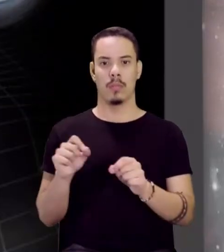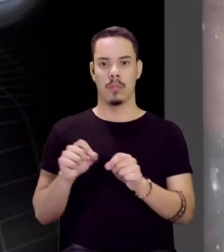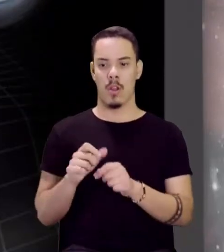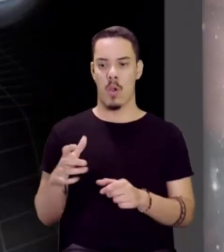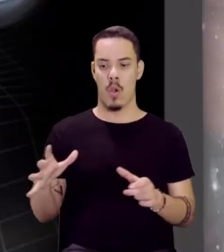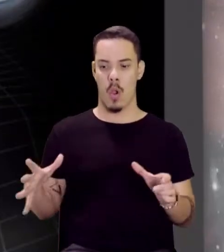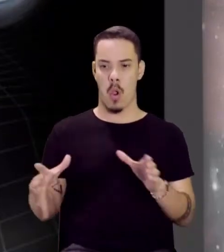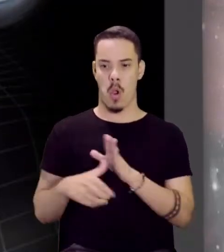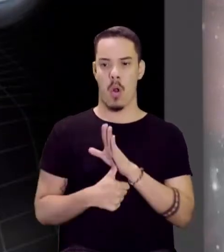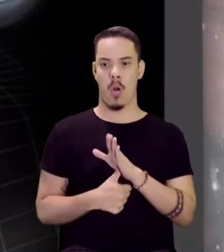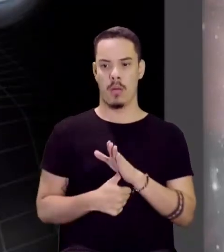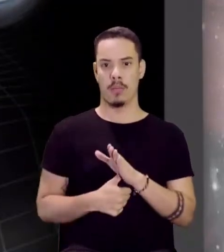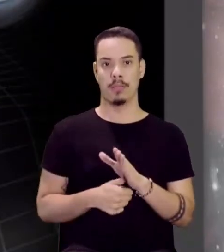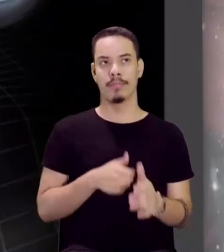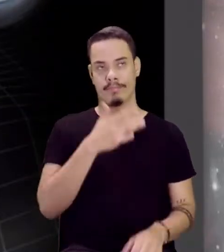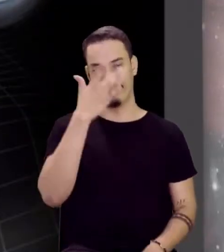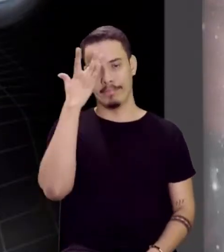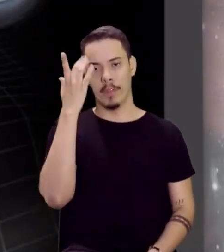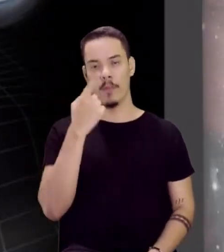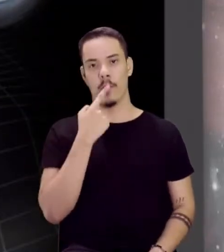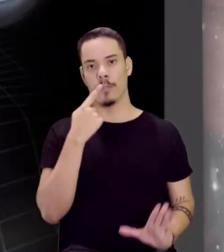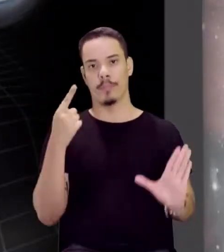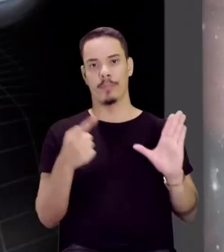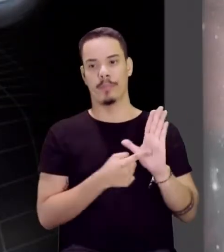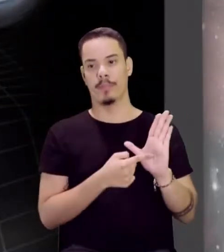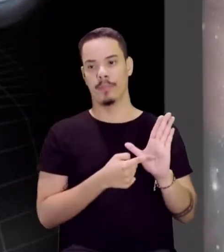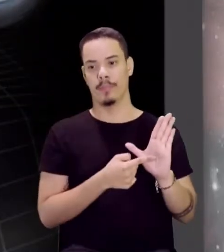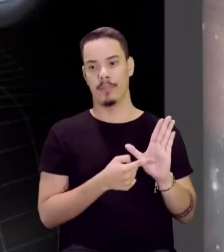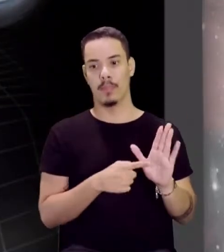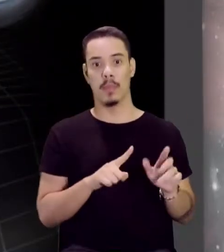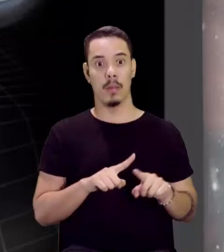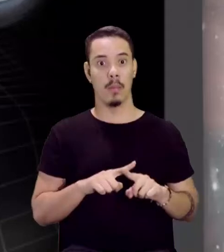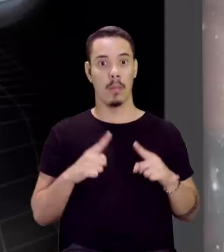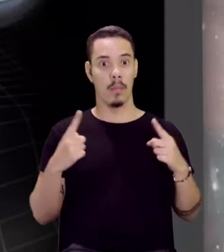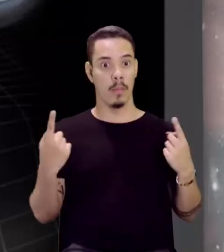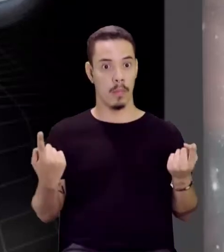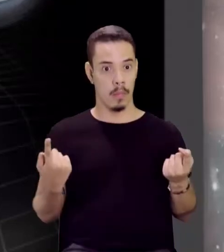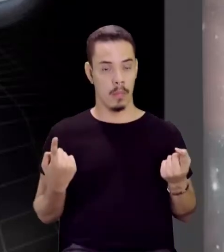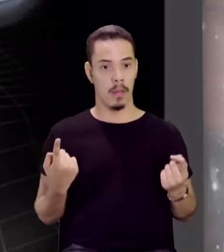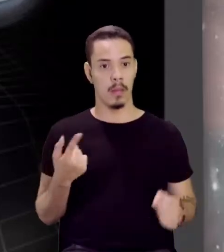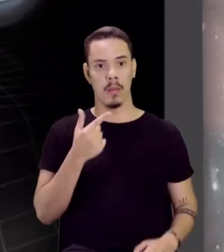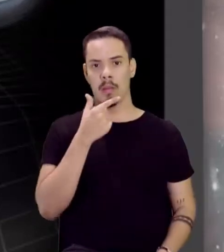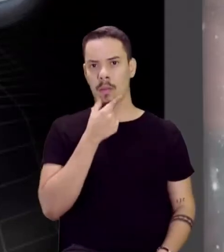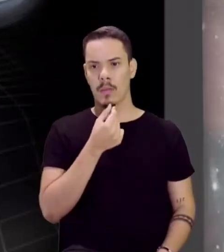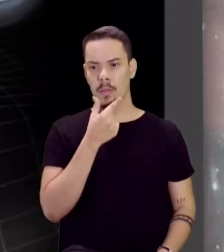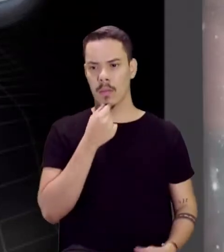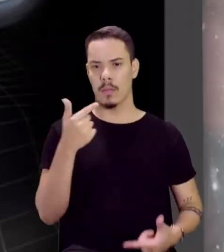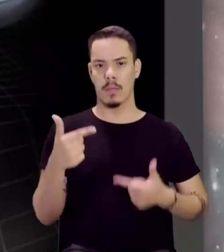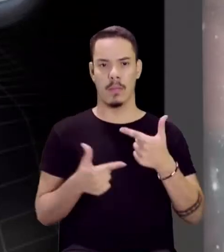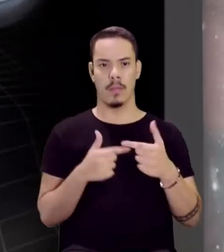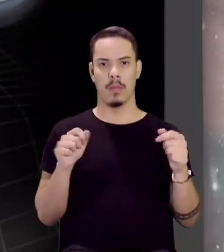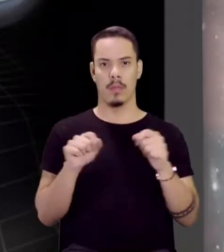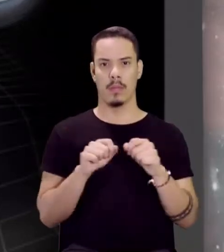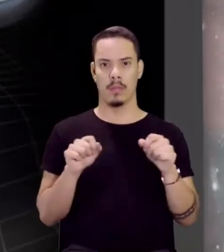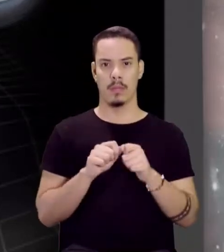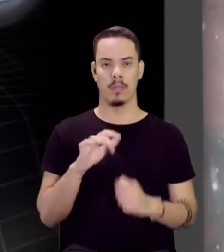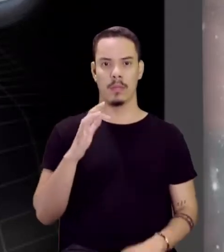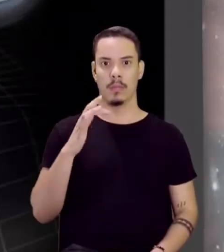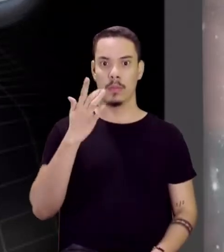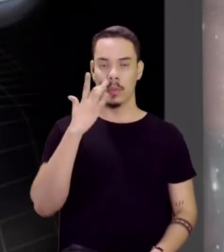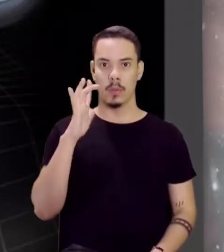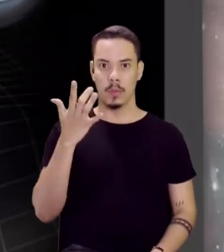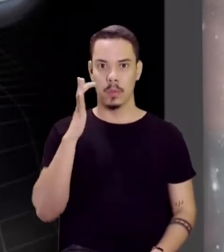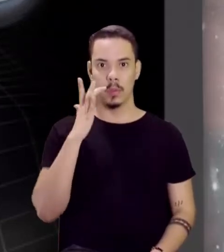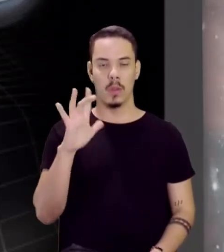Ao vendedor, né? Claro. Só que os caras eram os caras que trabalhavam fazer as joias